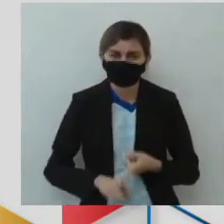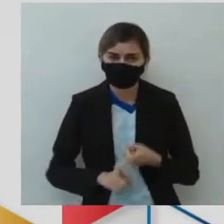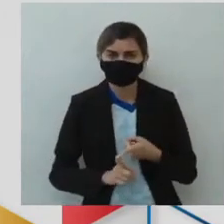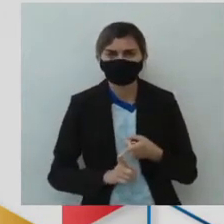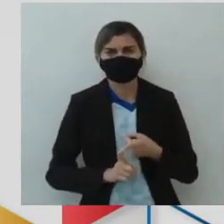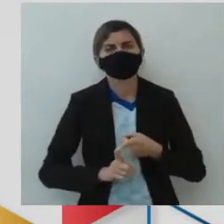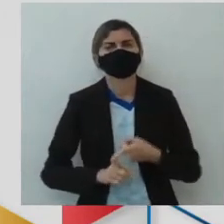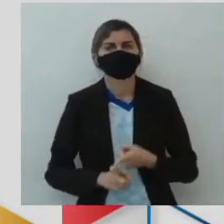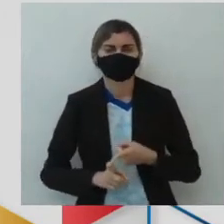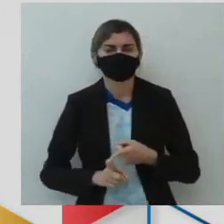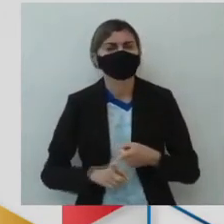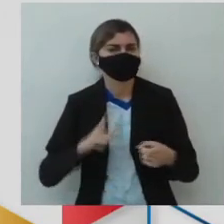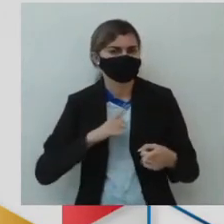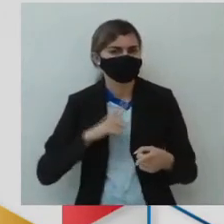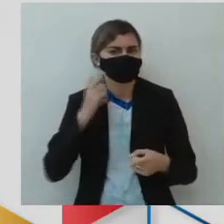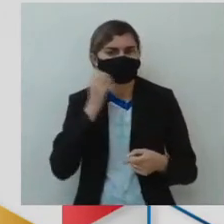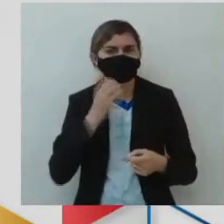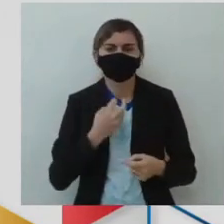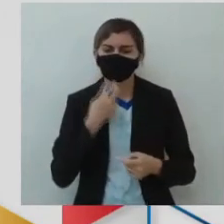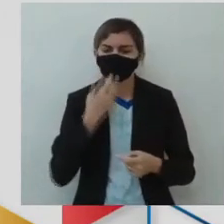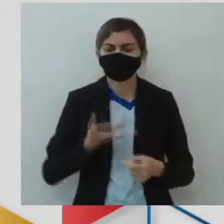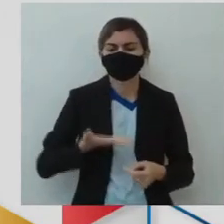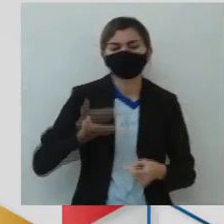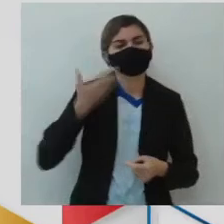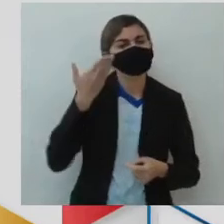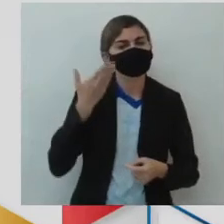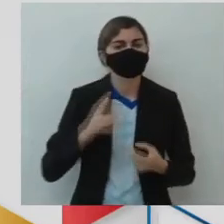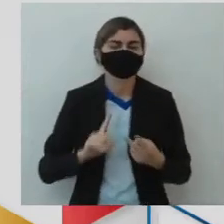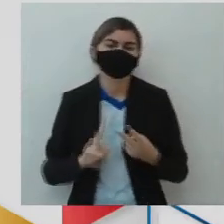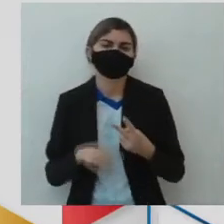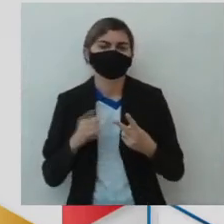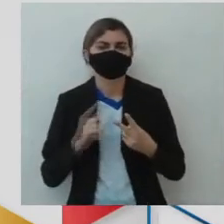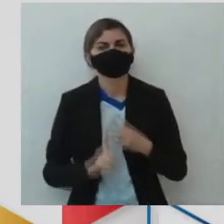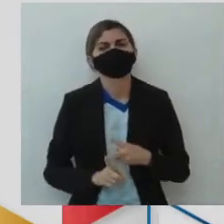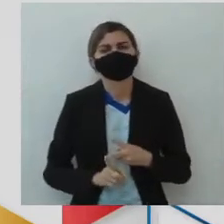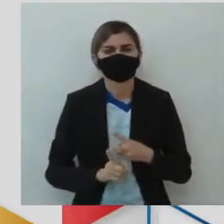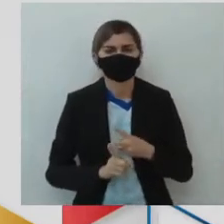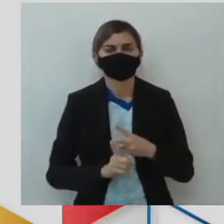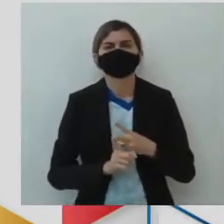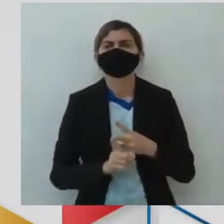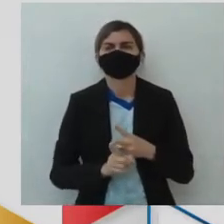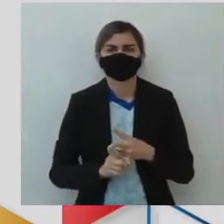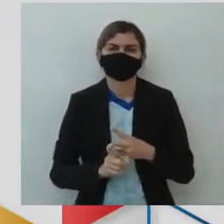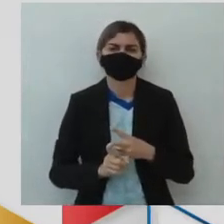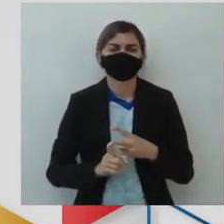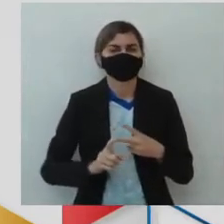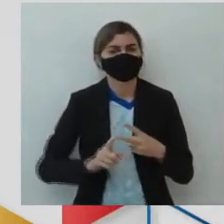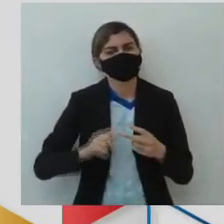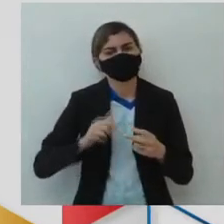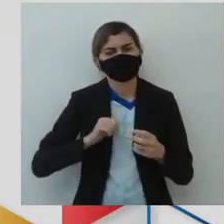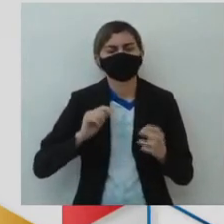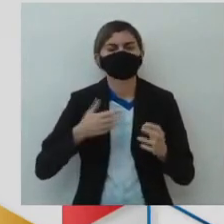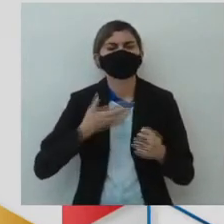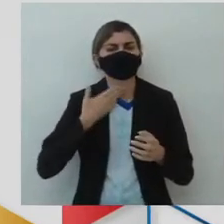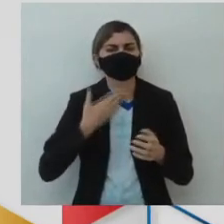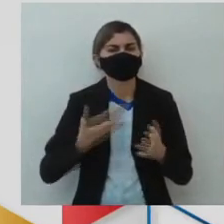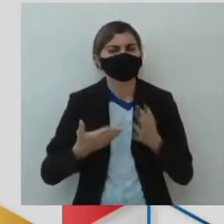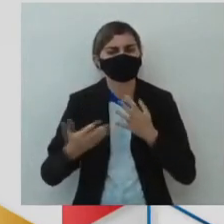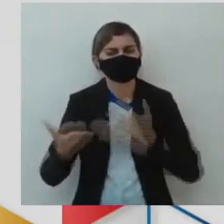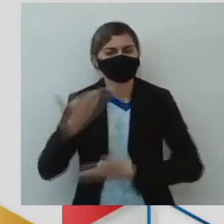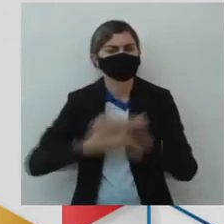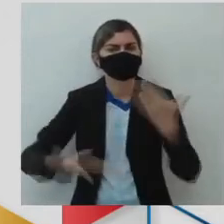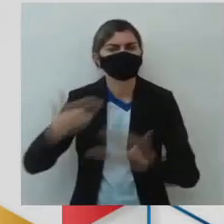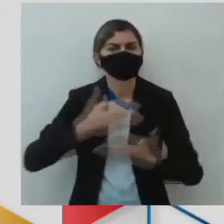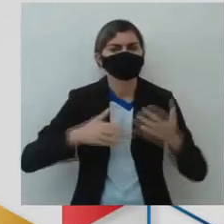rádio então Nation pela internação axim interactions and ordens ativar a